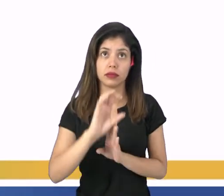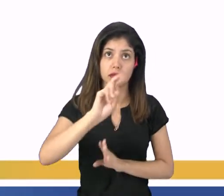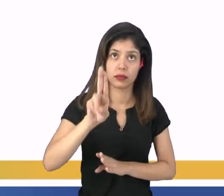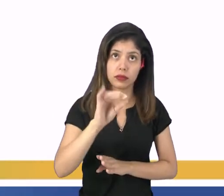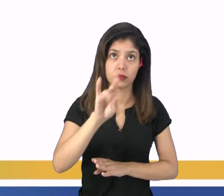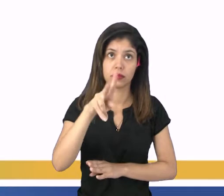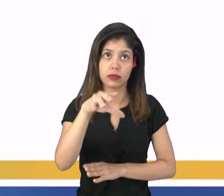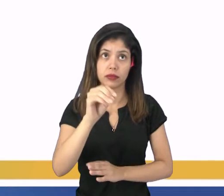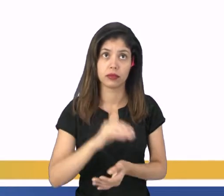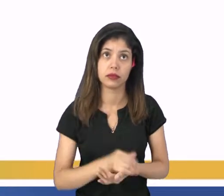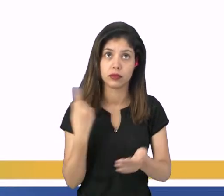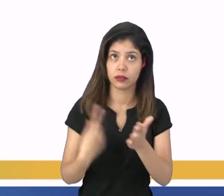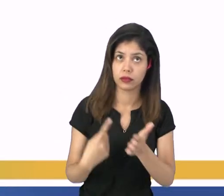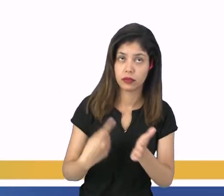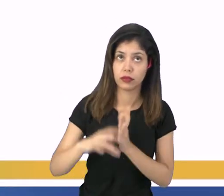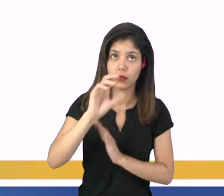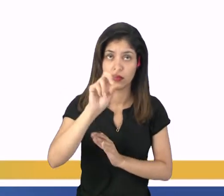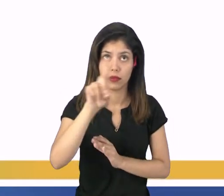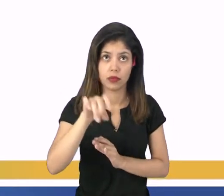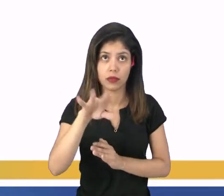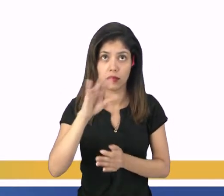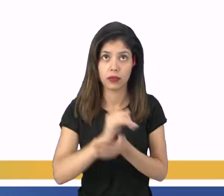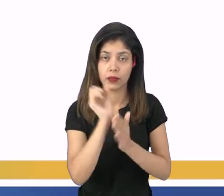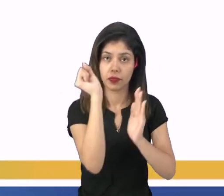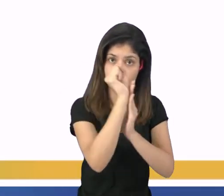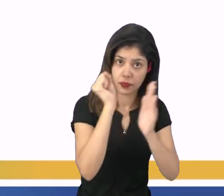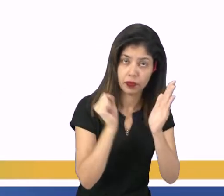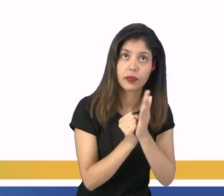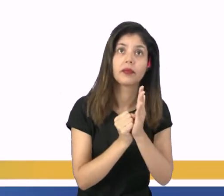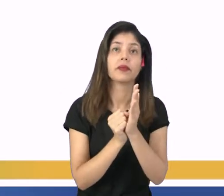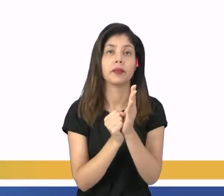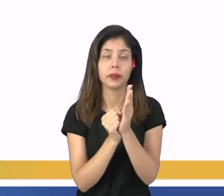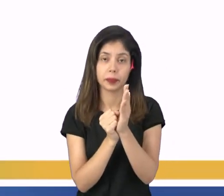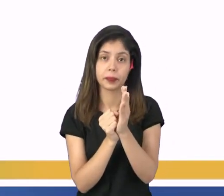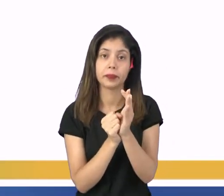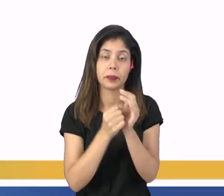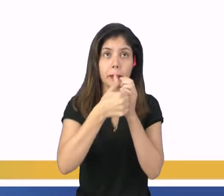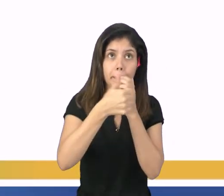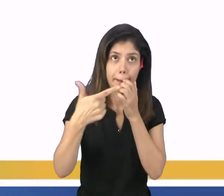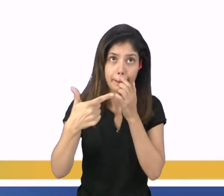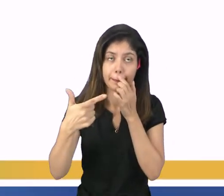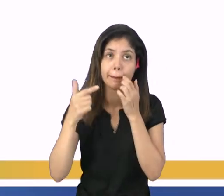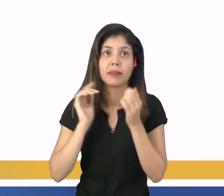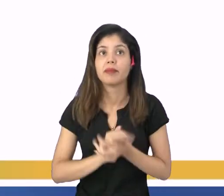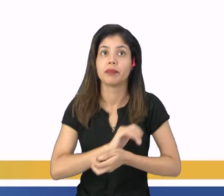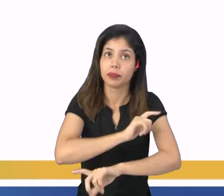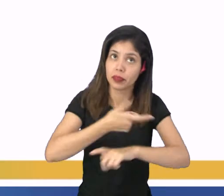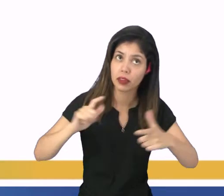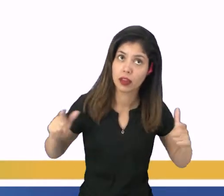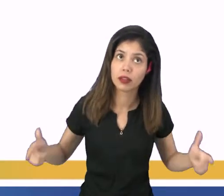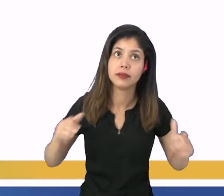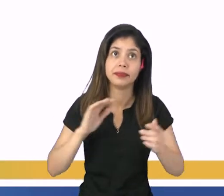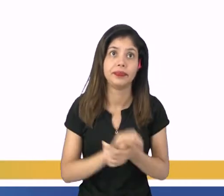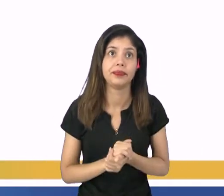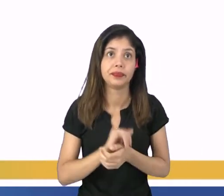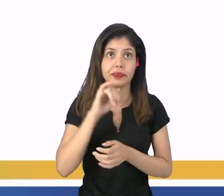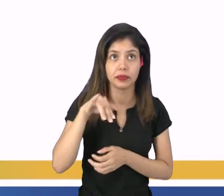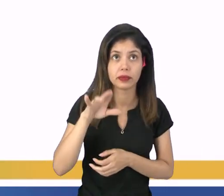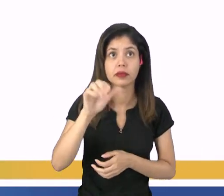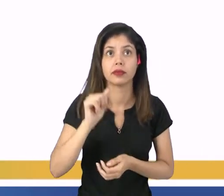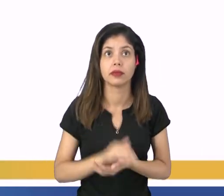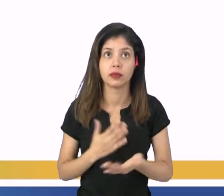Shanko, A Confederação Cusquenha, foi formada no século 12, Aqui vamos falar um pouquinho sobre a expansão